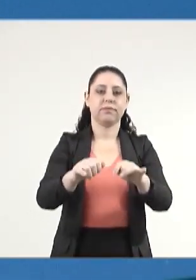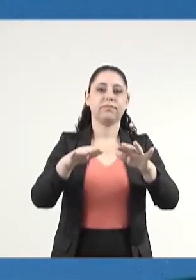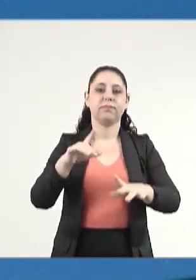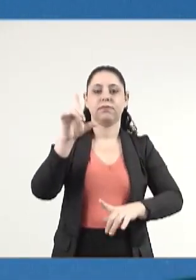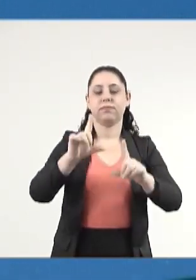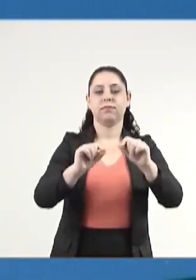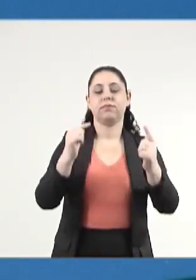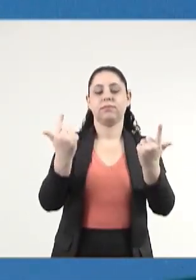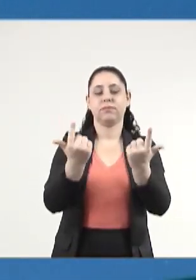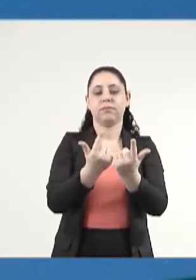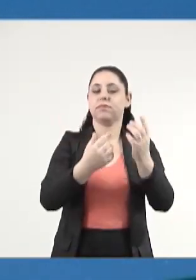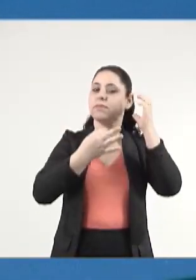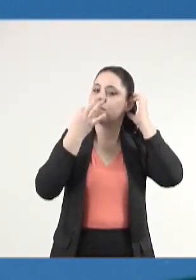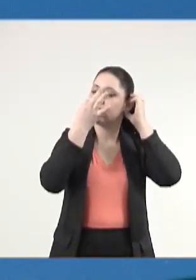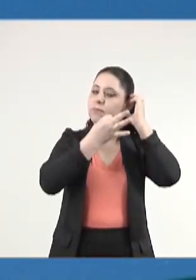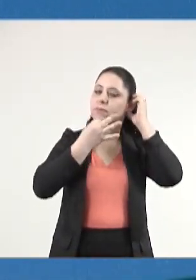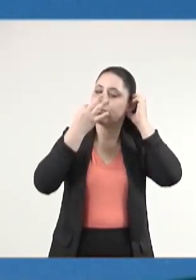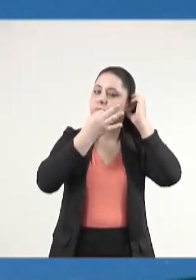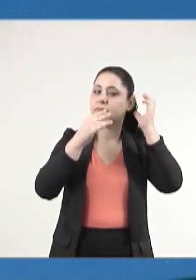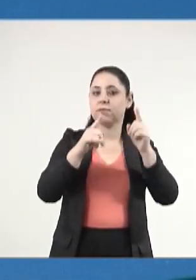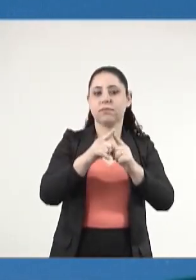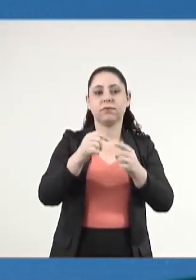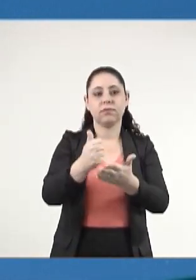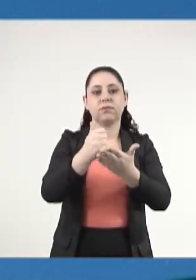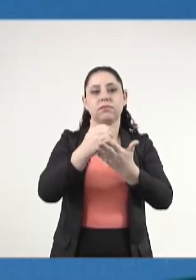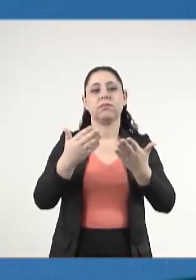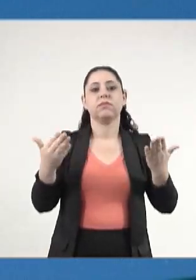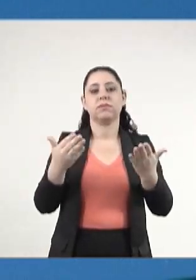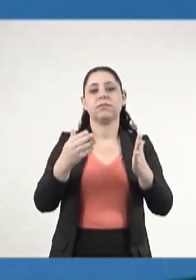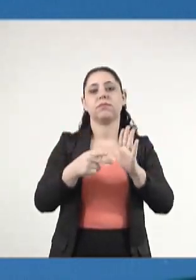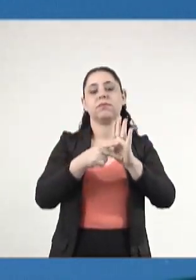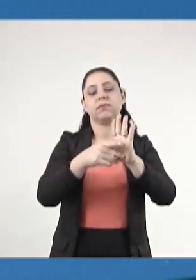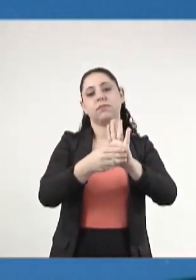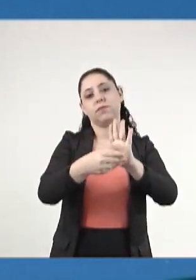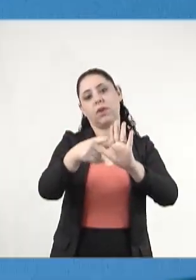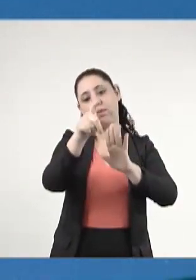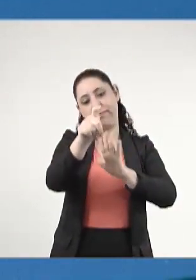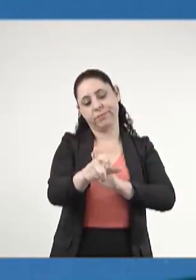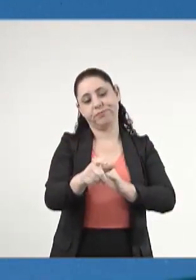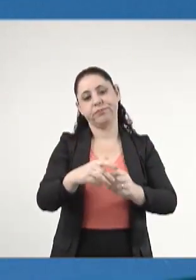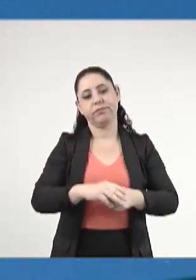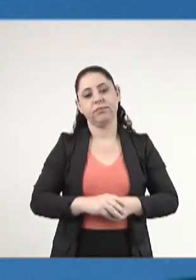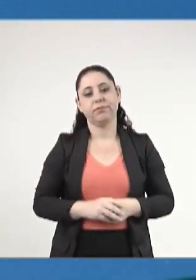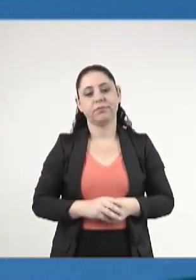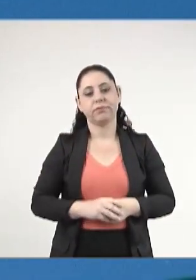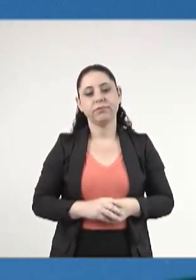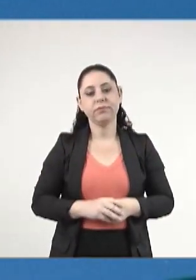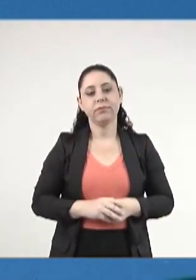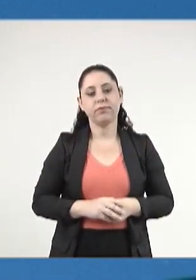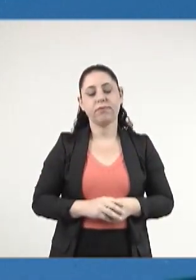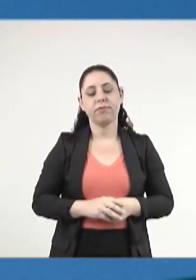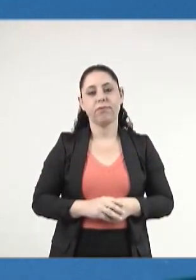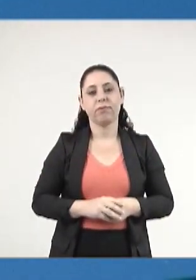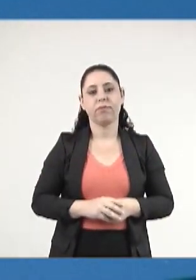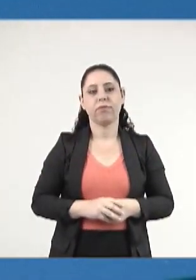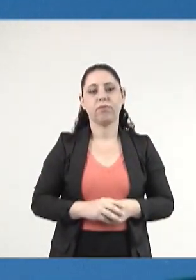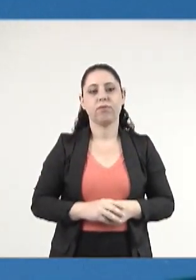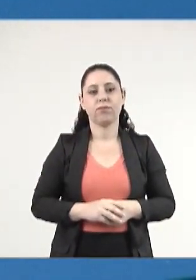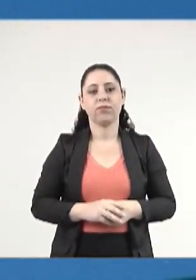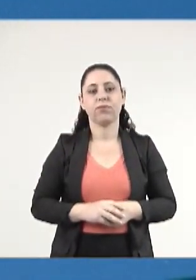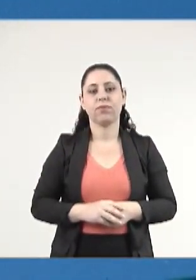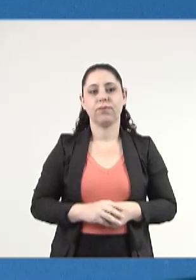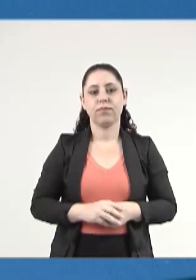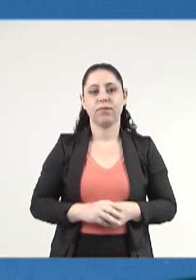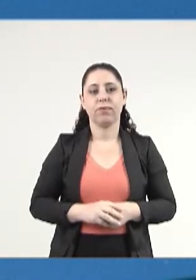pela TV Alemes e Rádio Alemes. Trago aqui hoje, presidente, uma indicação, né, endereçada ao